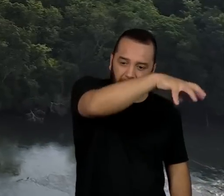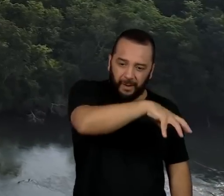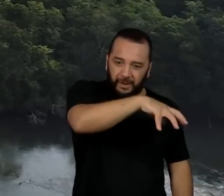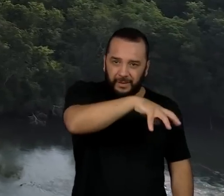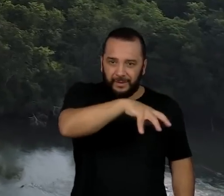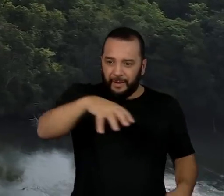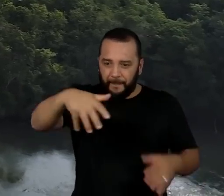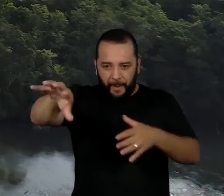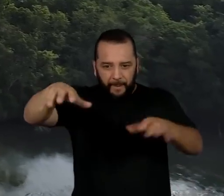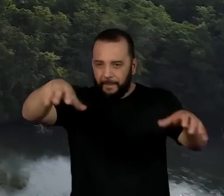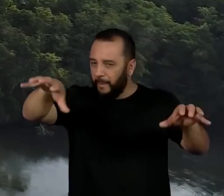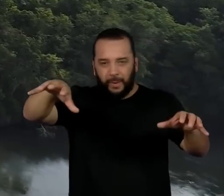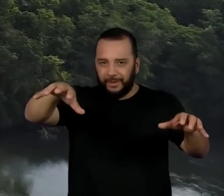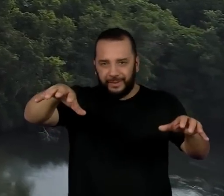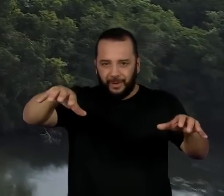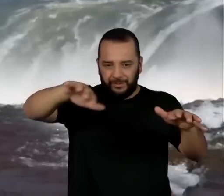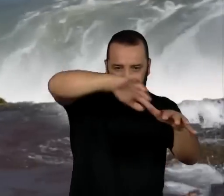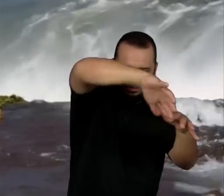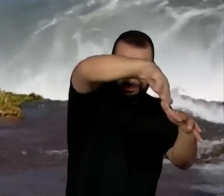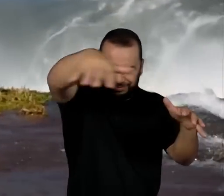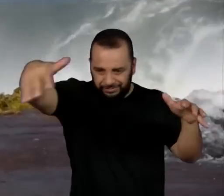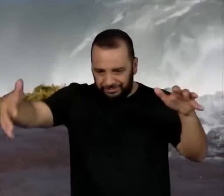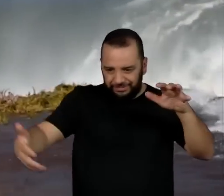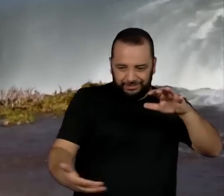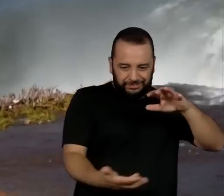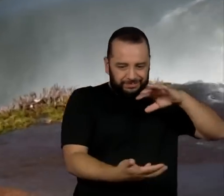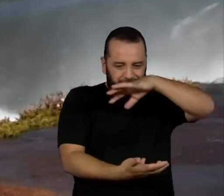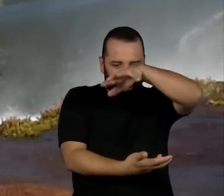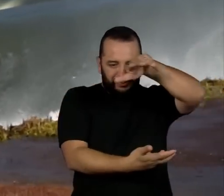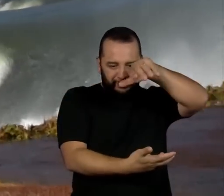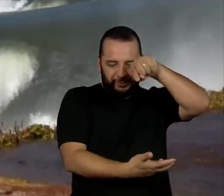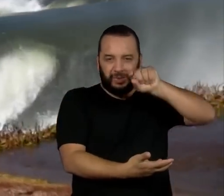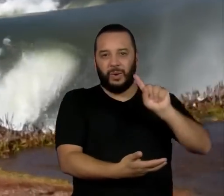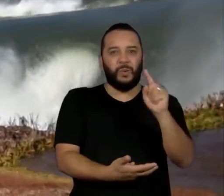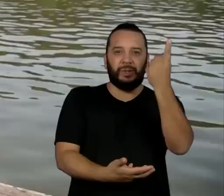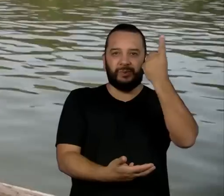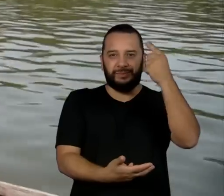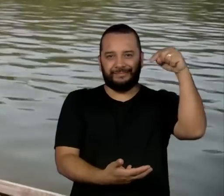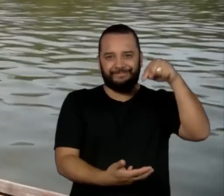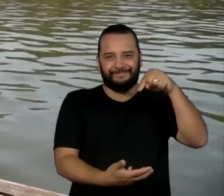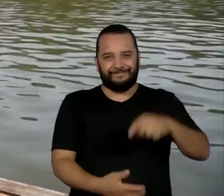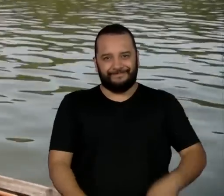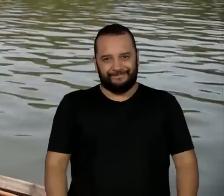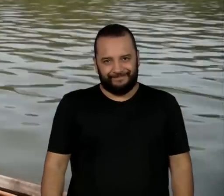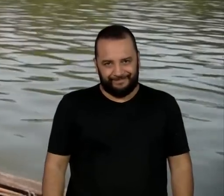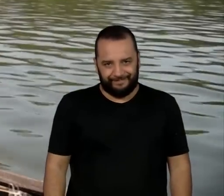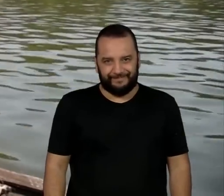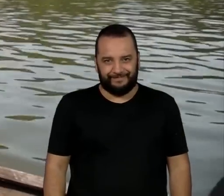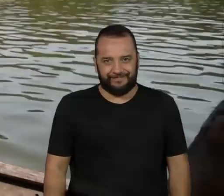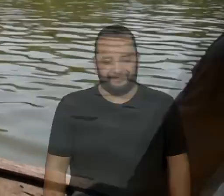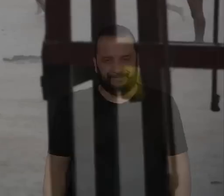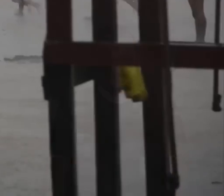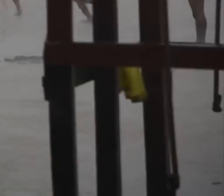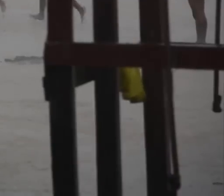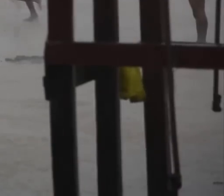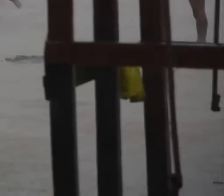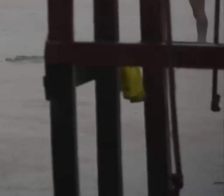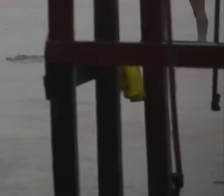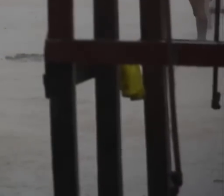de extinção, uma possível extinção dessa concha, porque tem um projeto de construção de uma hidrelétrica